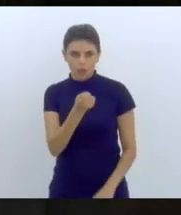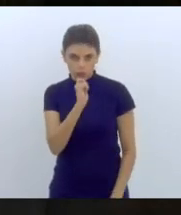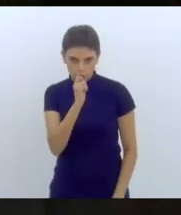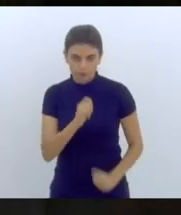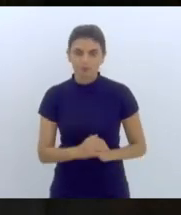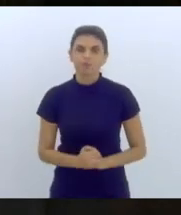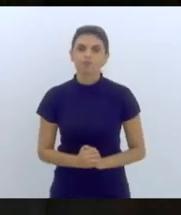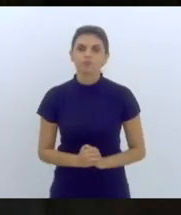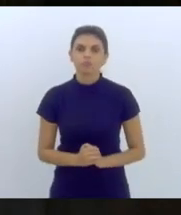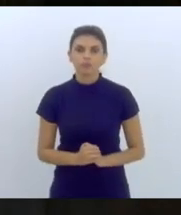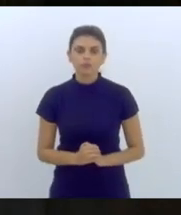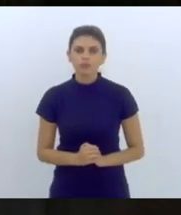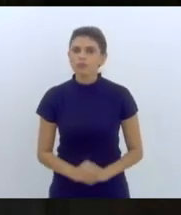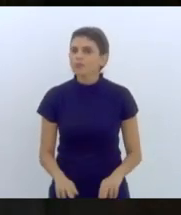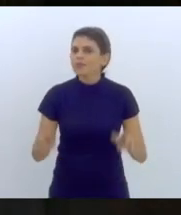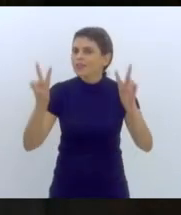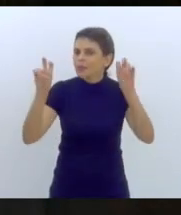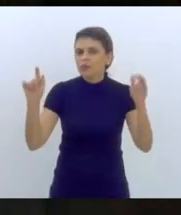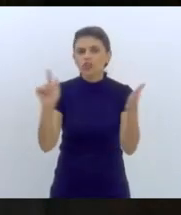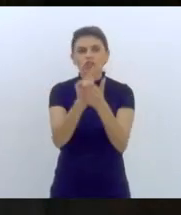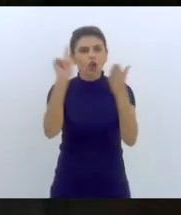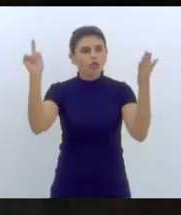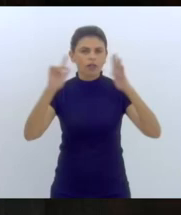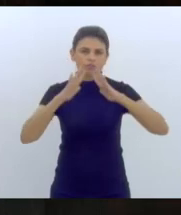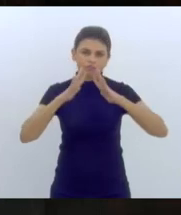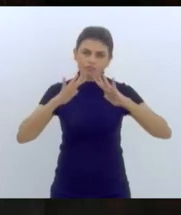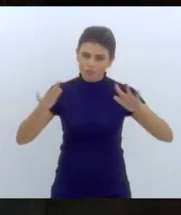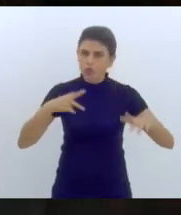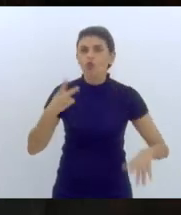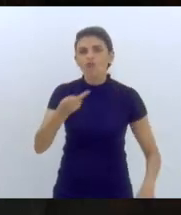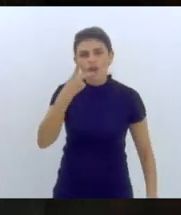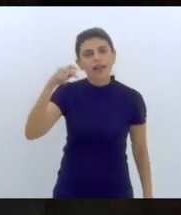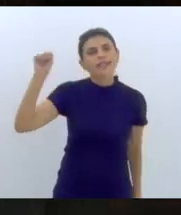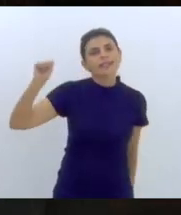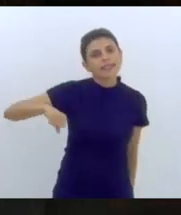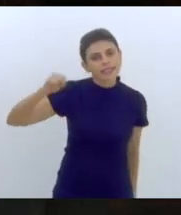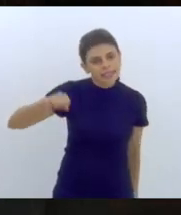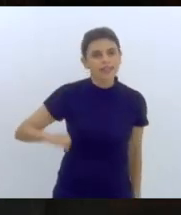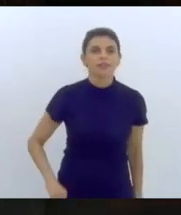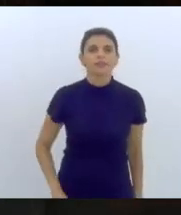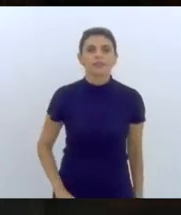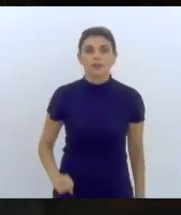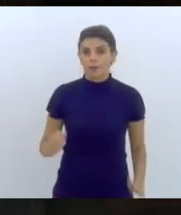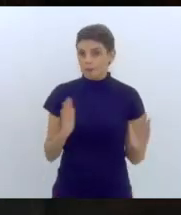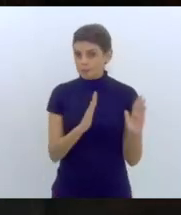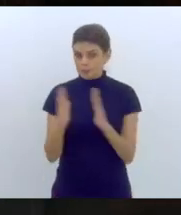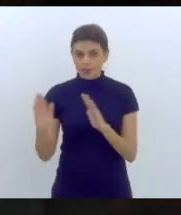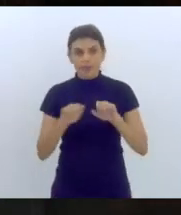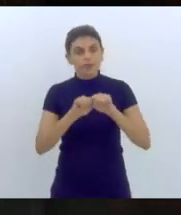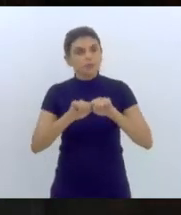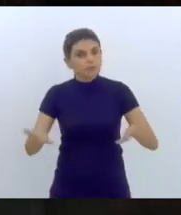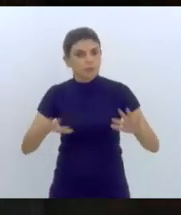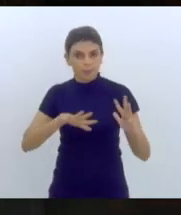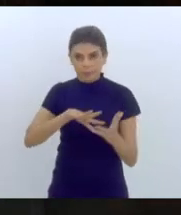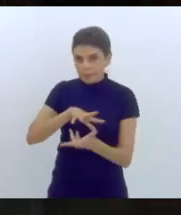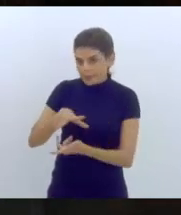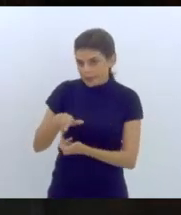como eu falei, e está estampado em vários jornais, falei, sim, que durante a pandemia